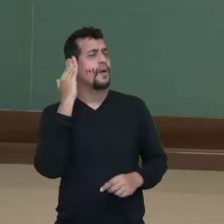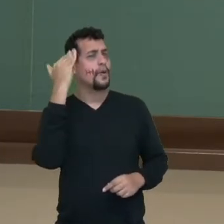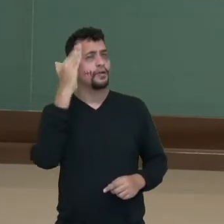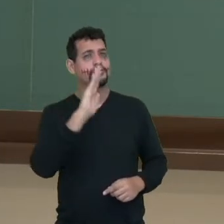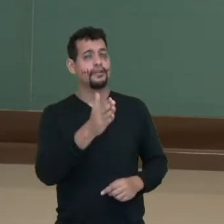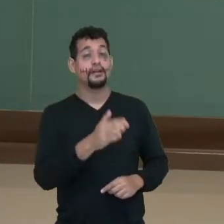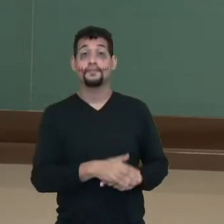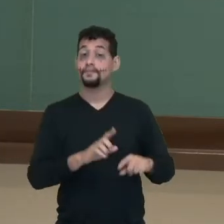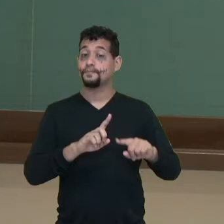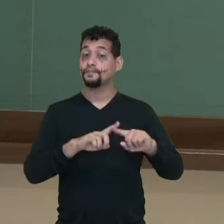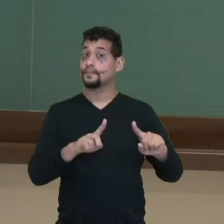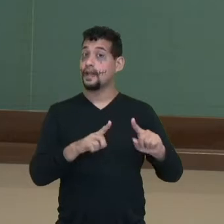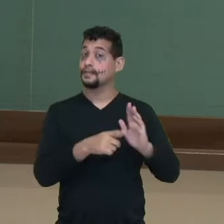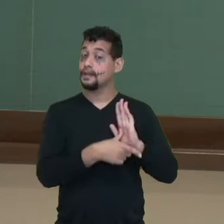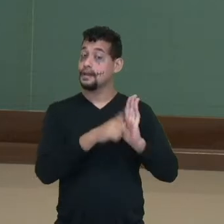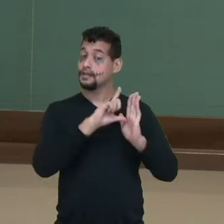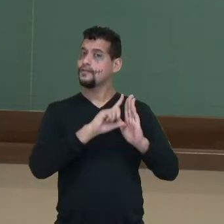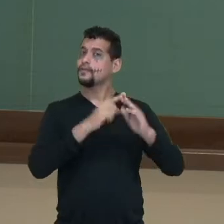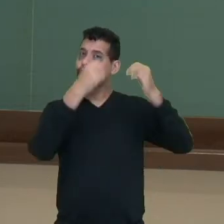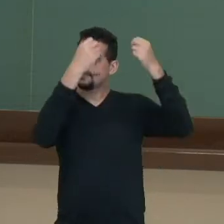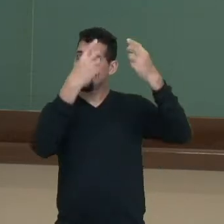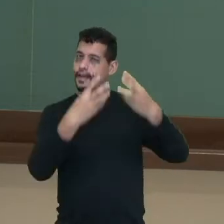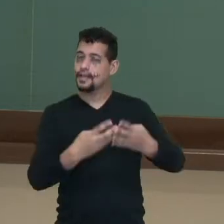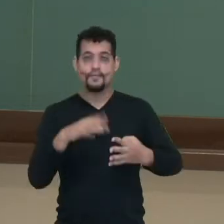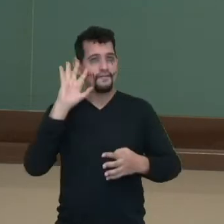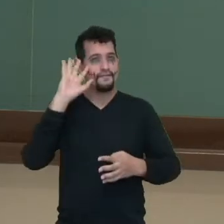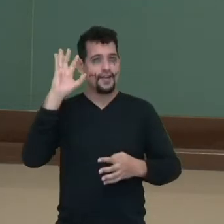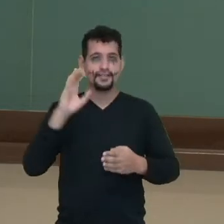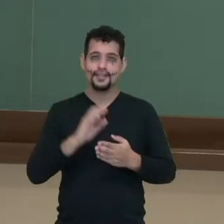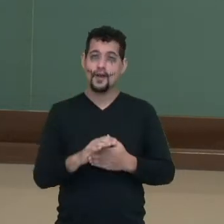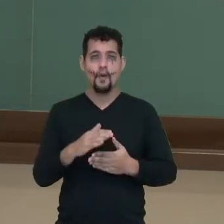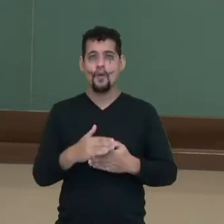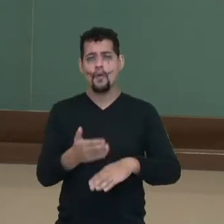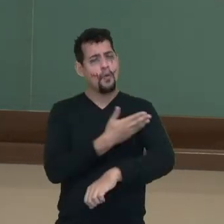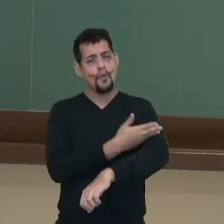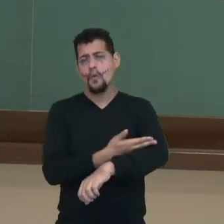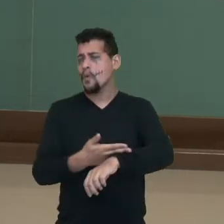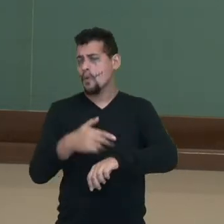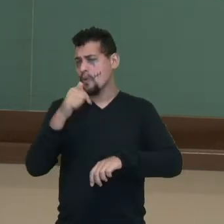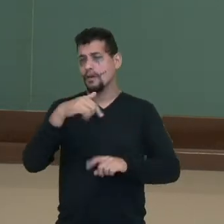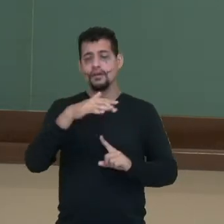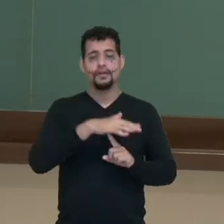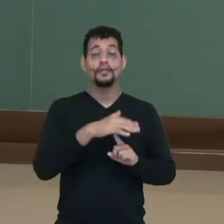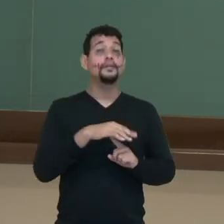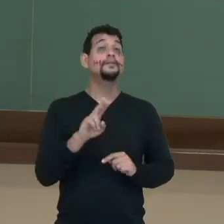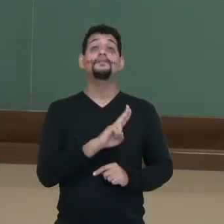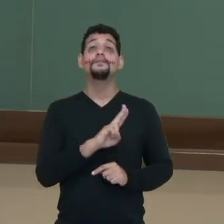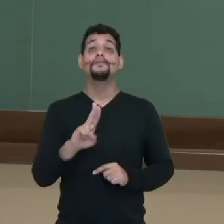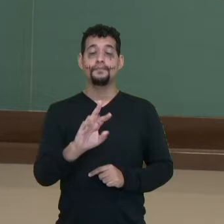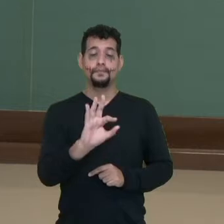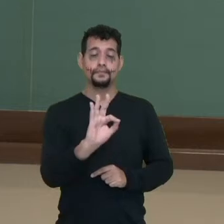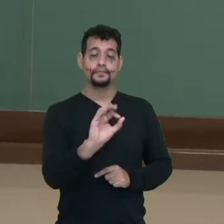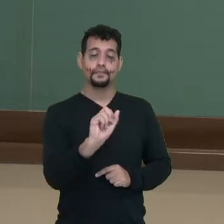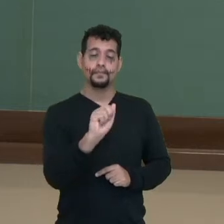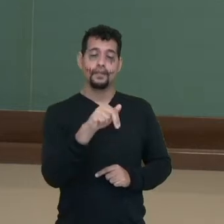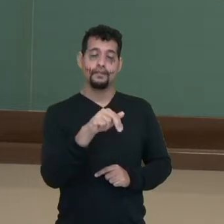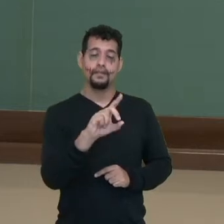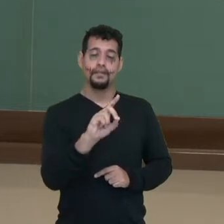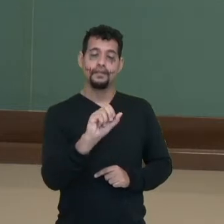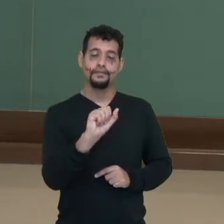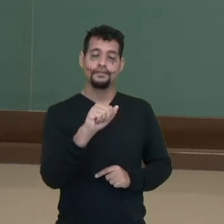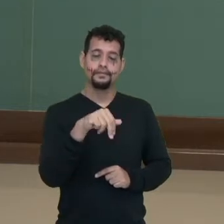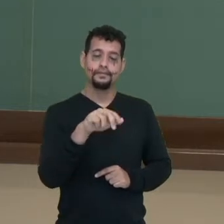conhecidas. Antes eu vou falar de uma festa popular aqui no Paraná, que é o Fandangos,